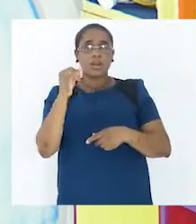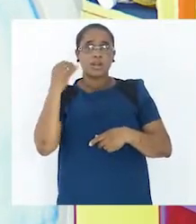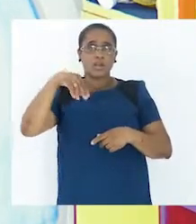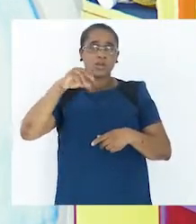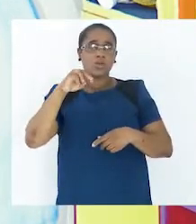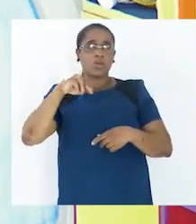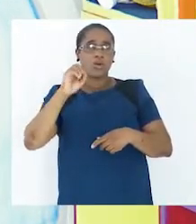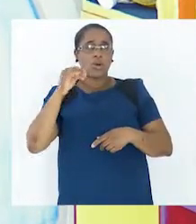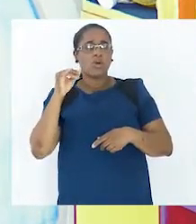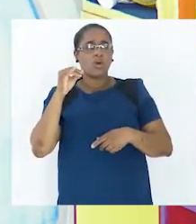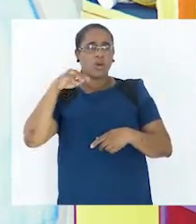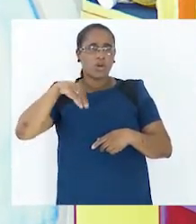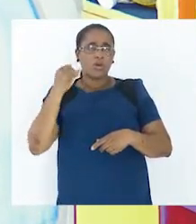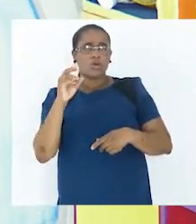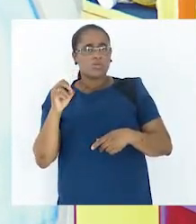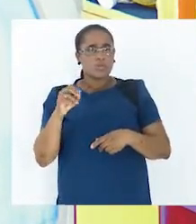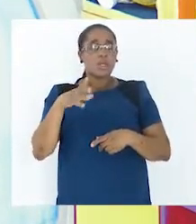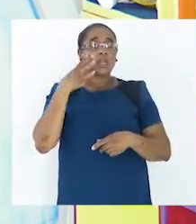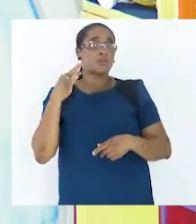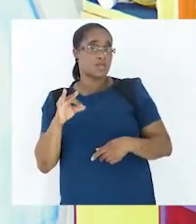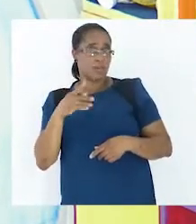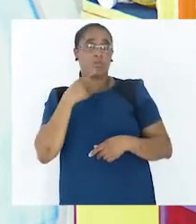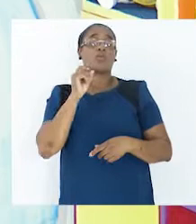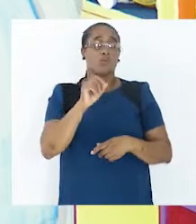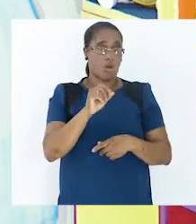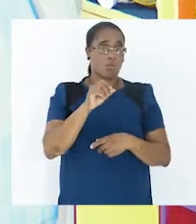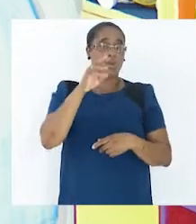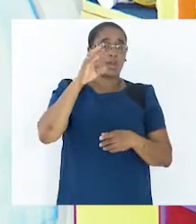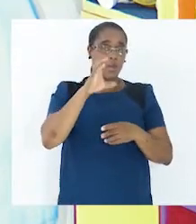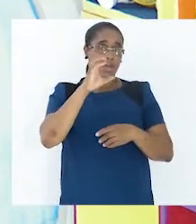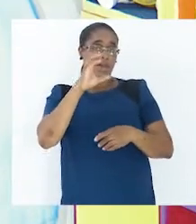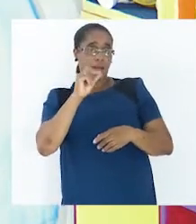casos notáveis. E esses casos notáveis são casos que